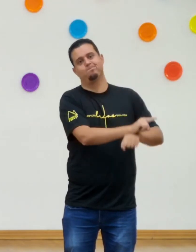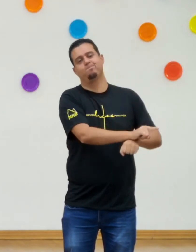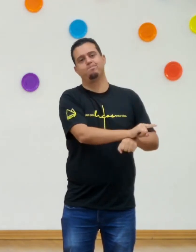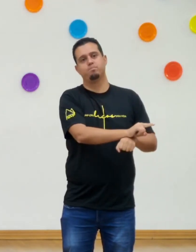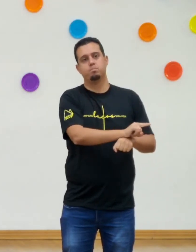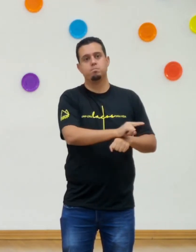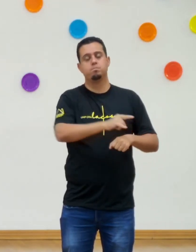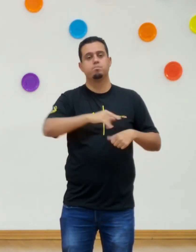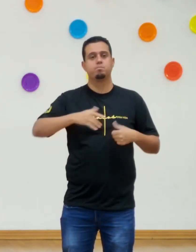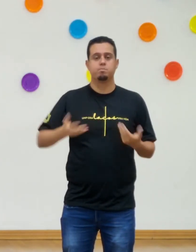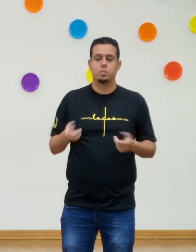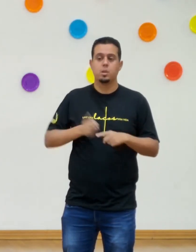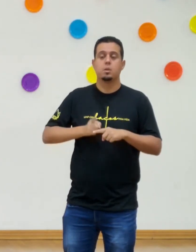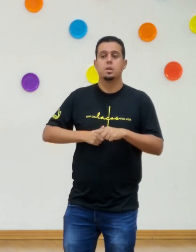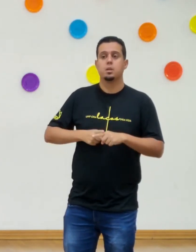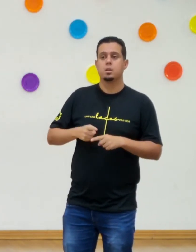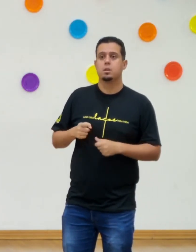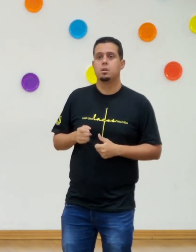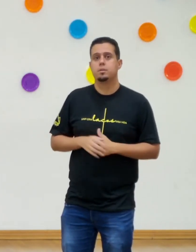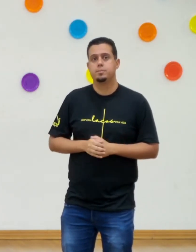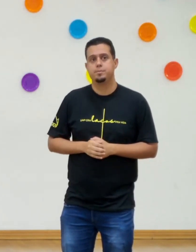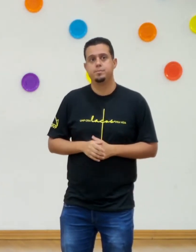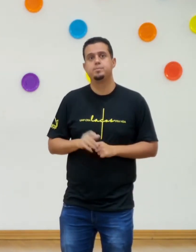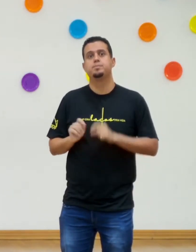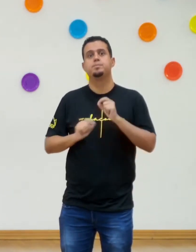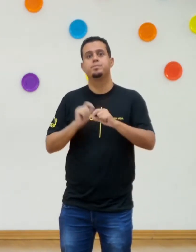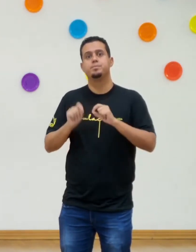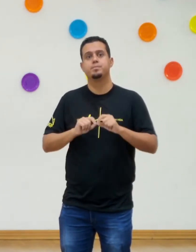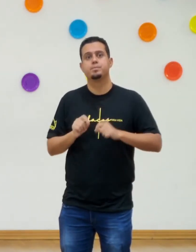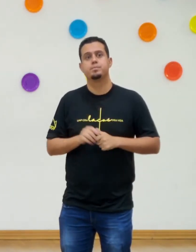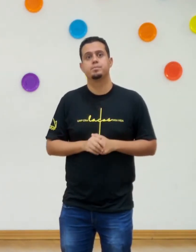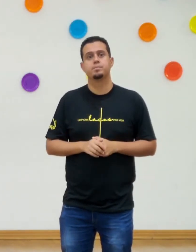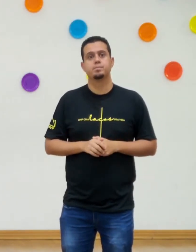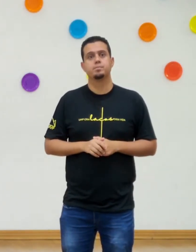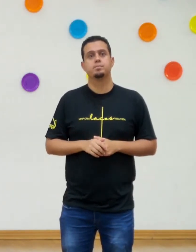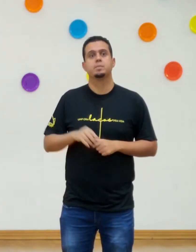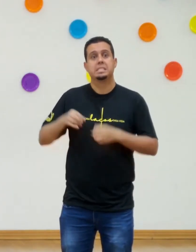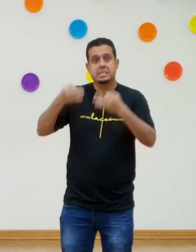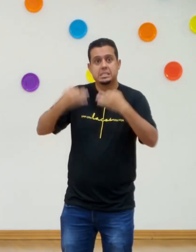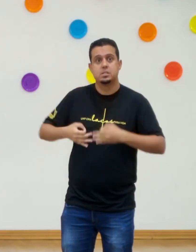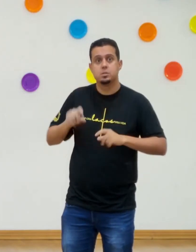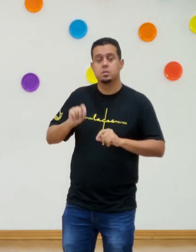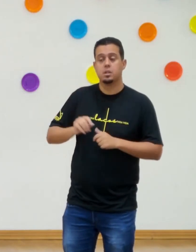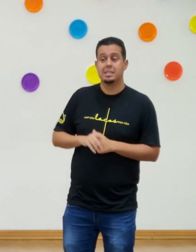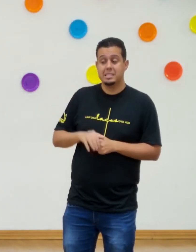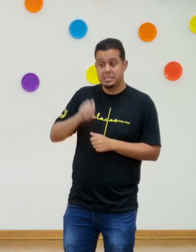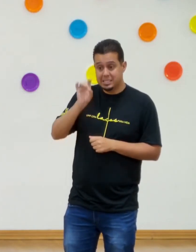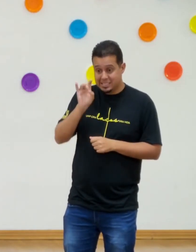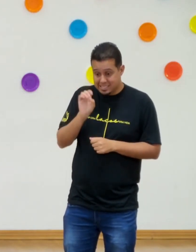Porque a exceção, a cláusula foi só se ela cometeu adultério.